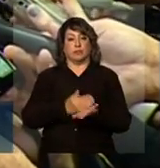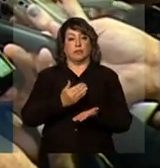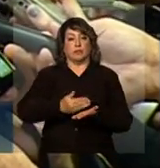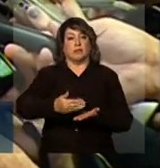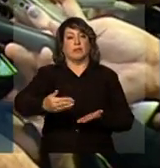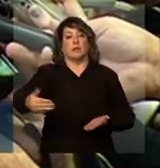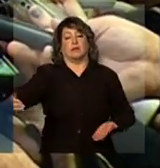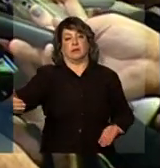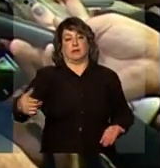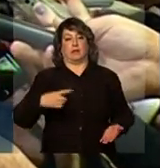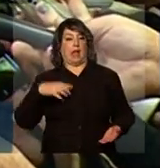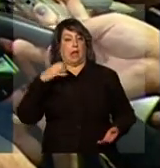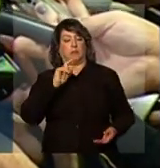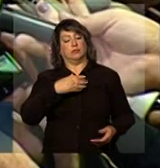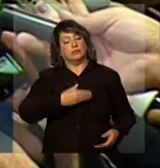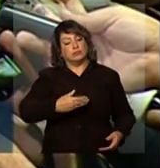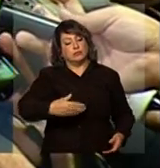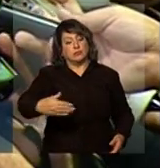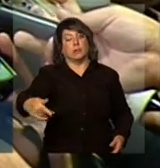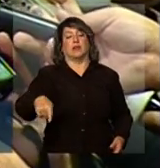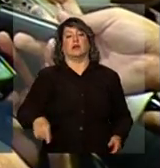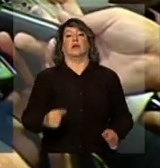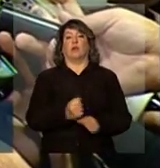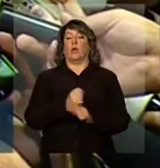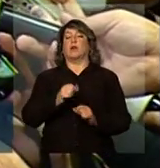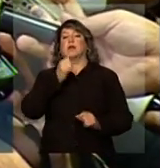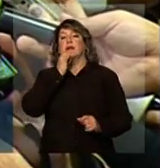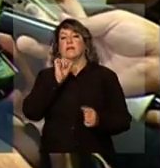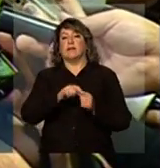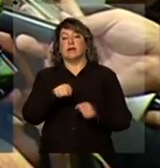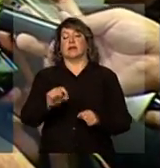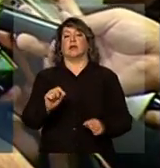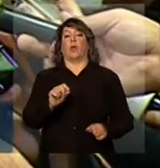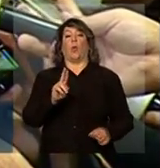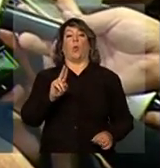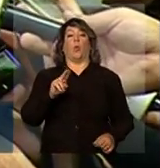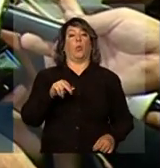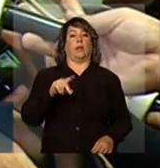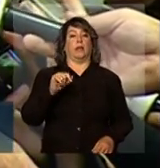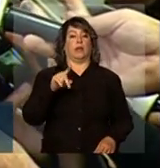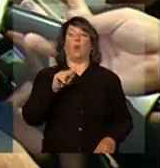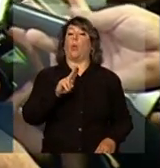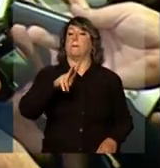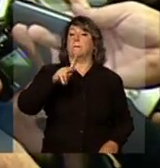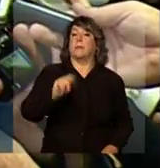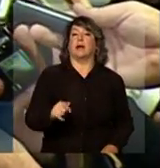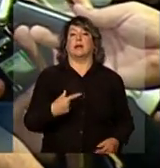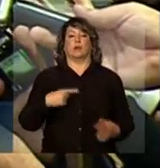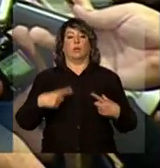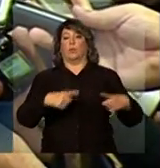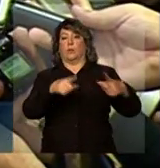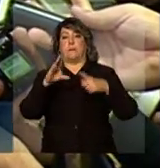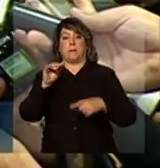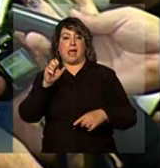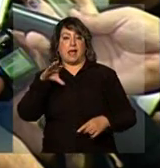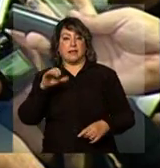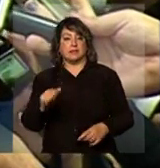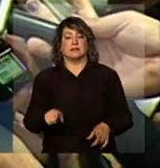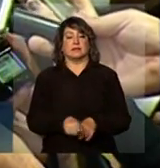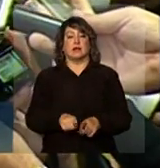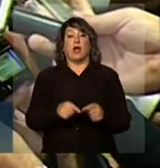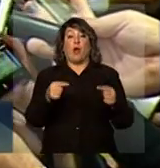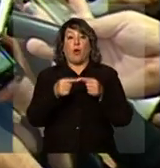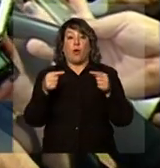dando no transcorrer da realização da obra isso vale por uma unidade básica e isso vale para uma opa e então é de acordo com a metodologia